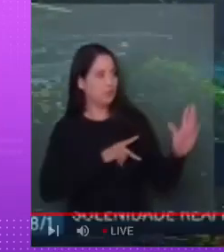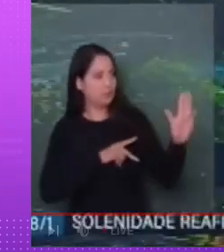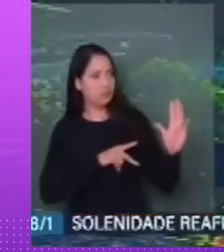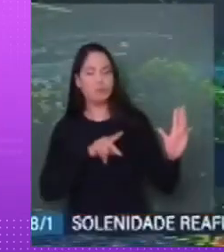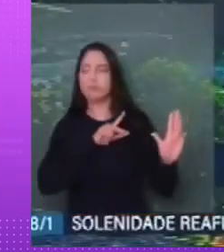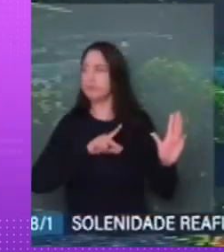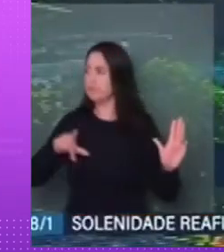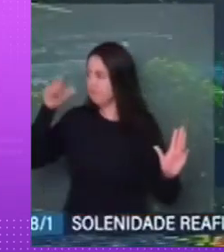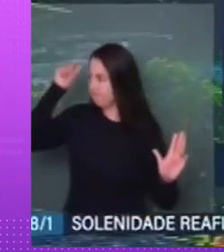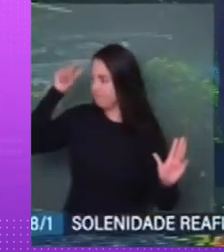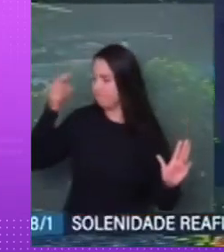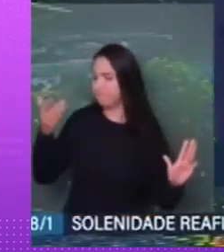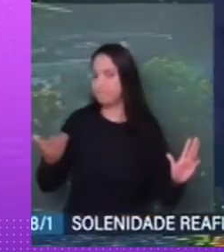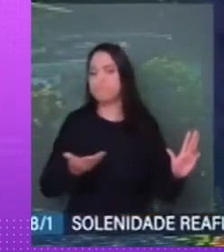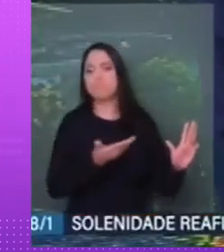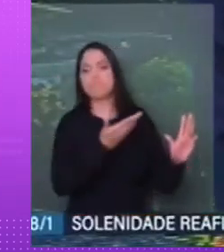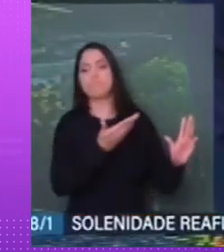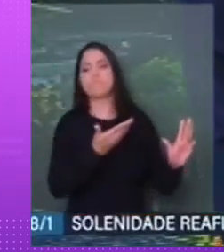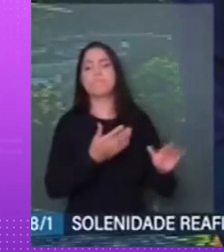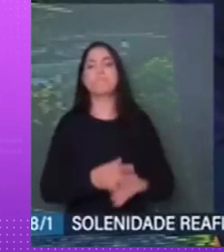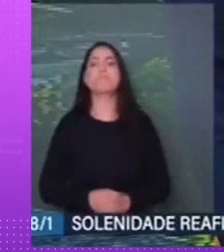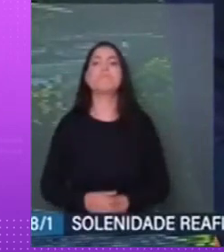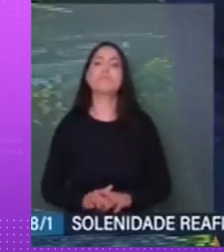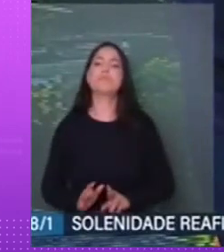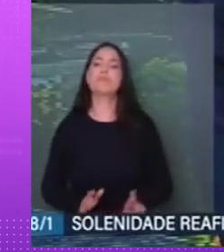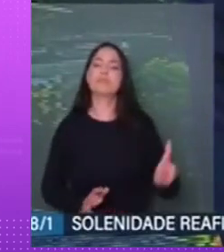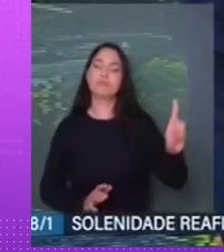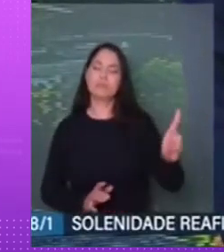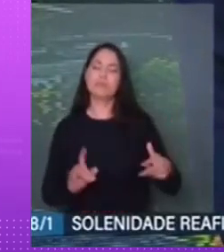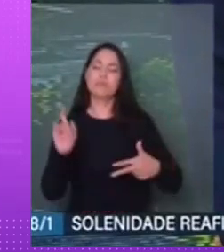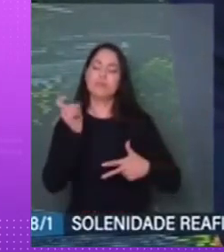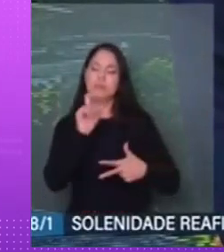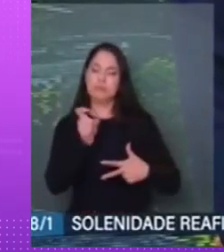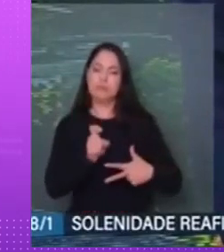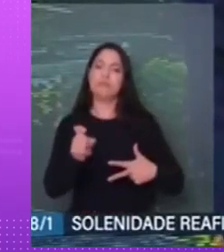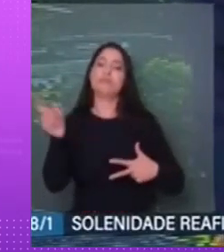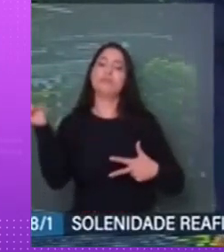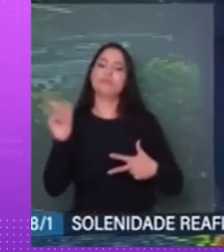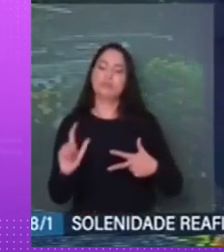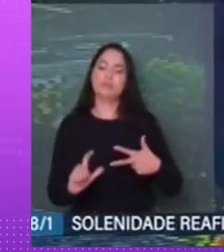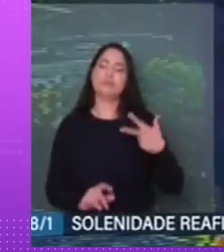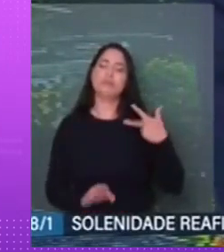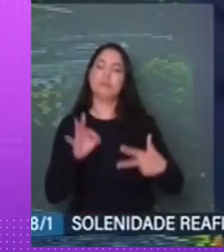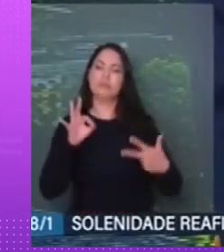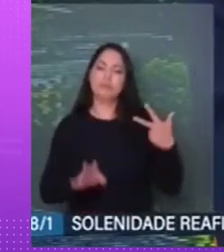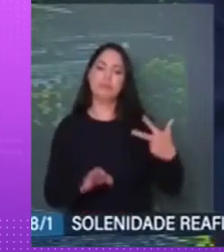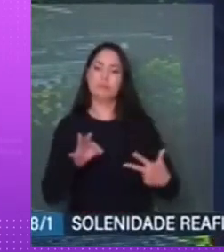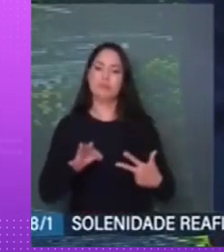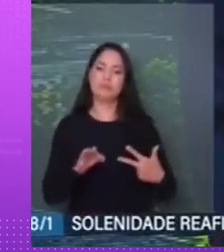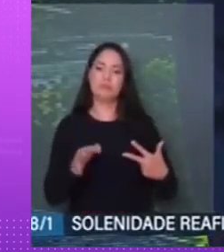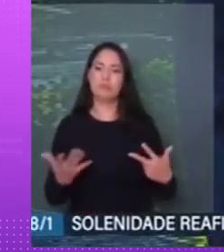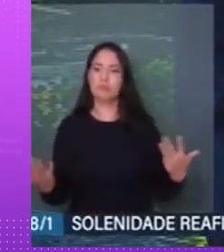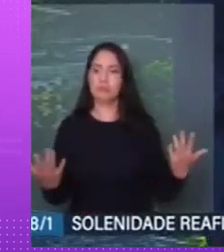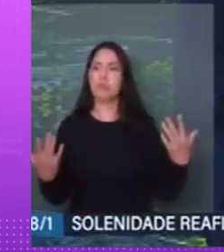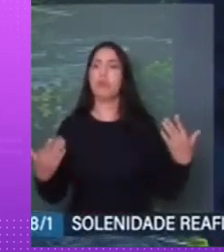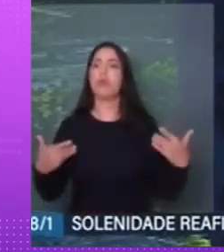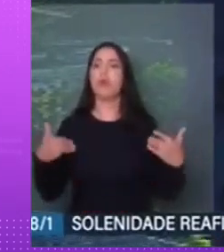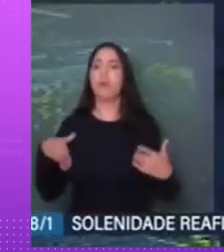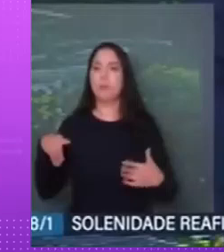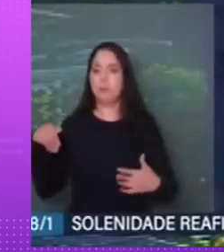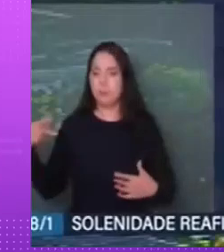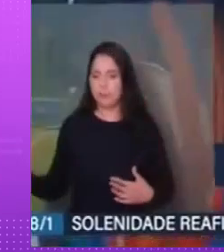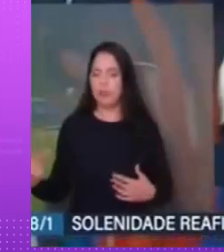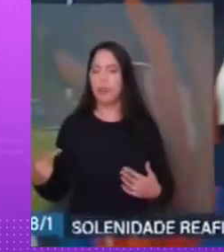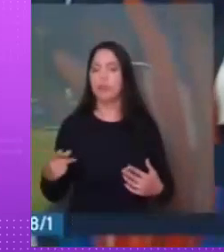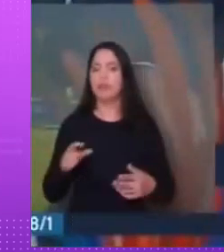de olho lá em Brasília, de olho na repercussão que acontece aqui no nosso estado, mas também te contando que justamente nessa data em que